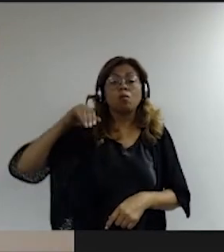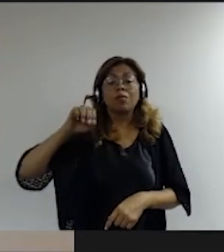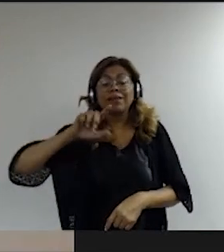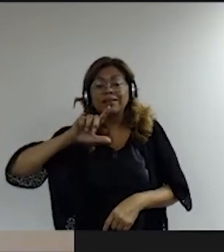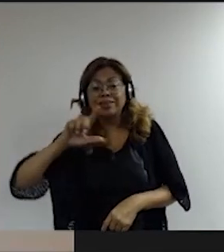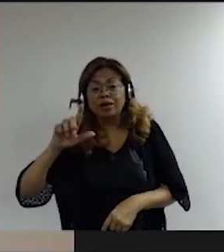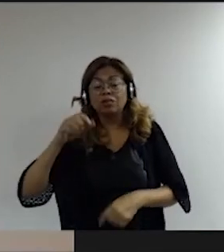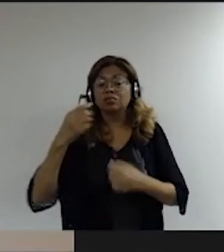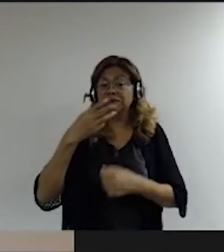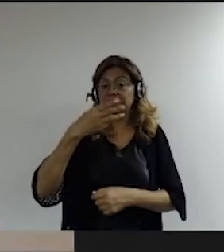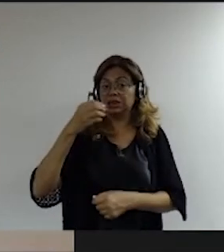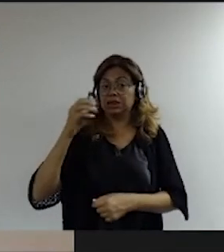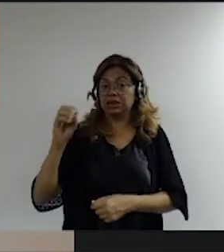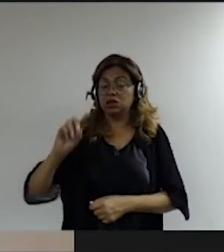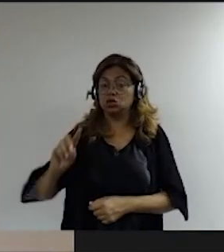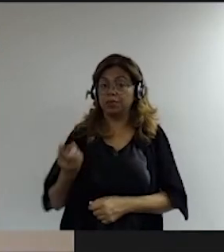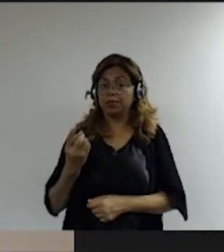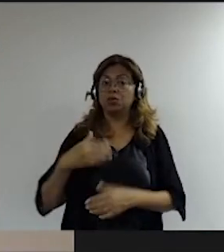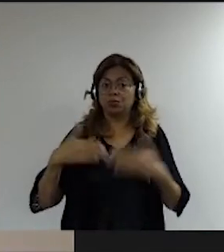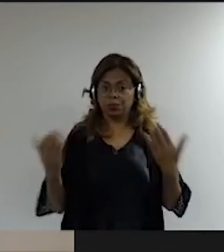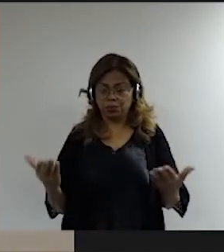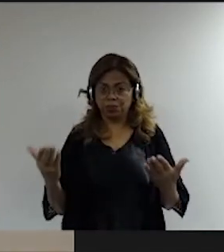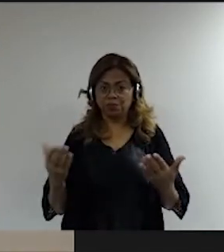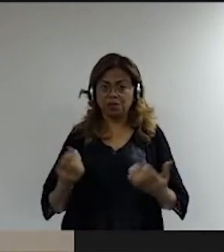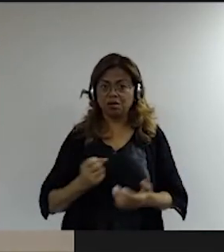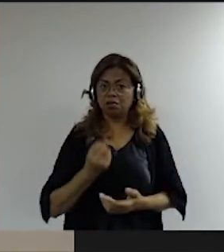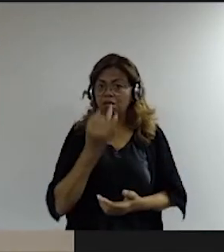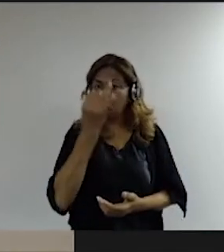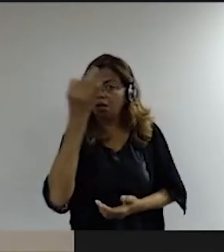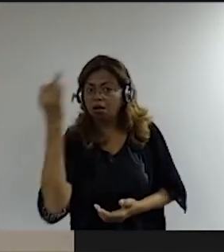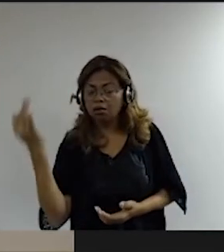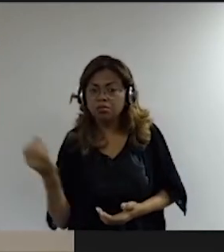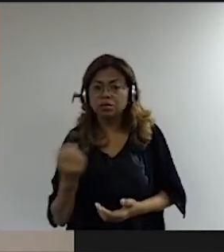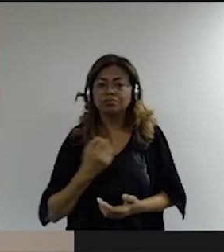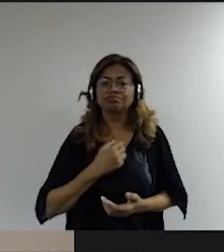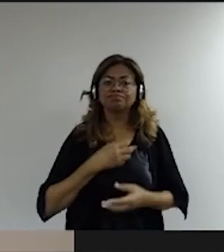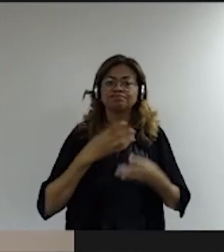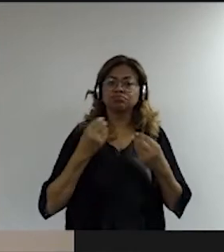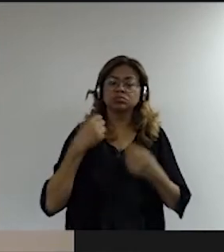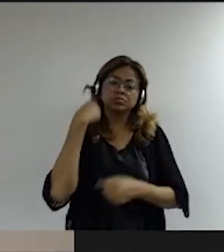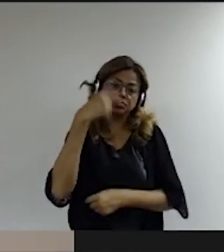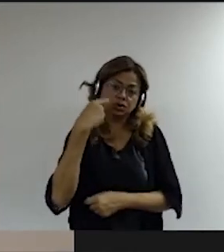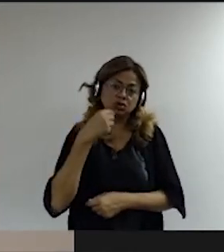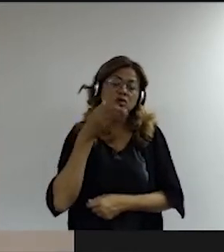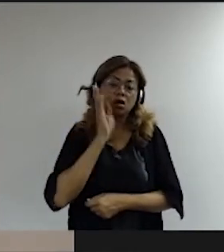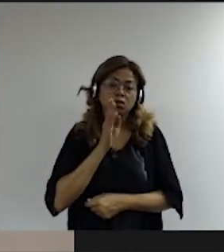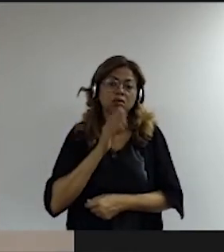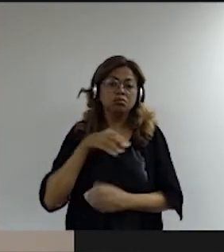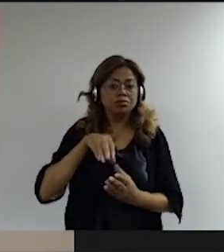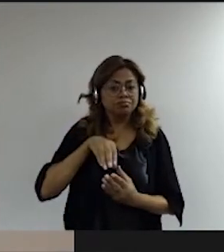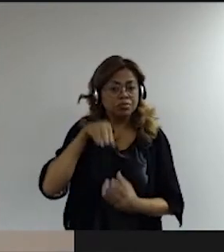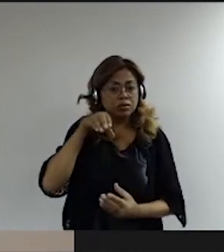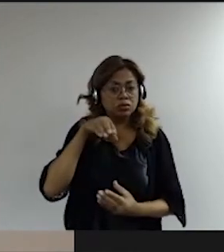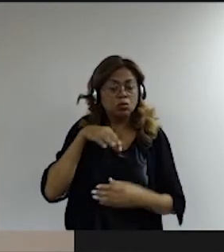Temos que cuidar de milhares de idosos, por exemplo, que não têm